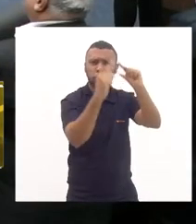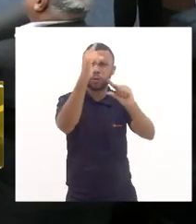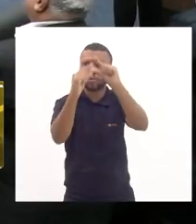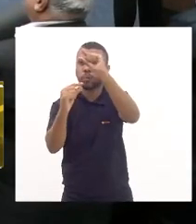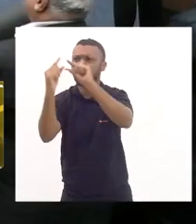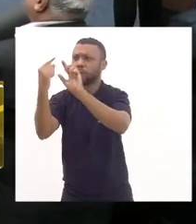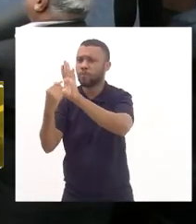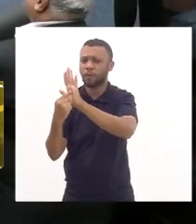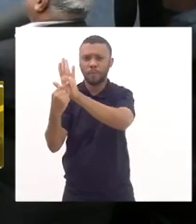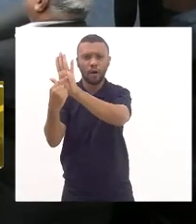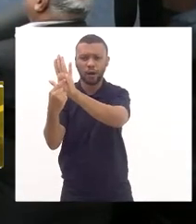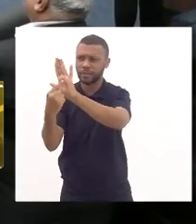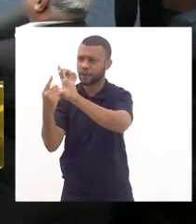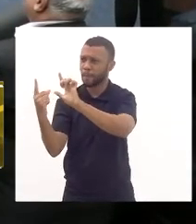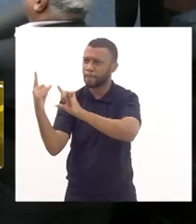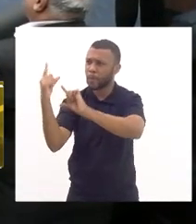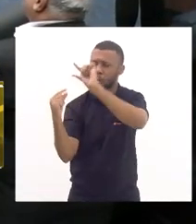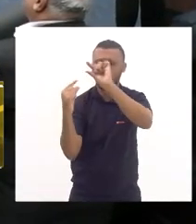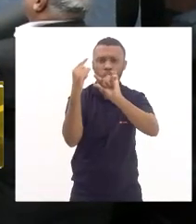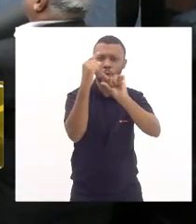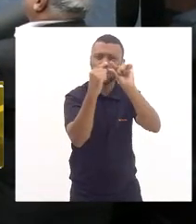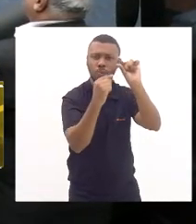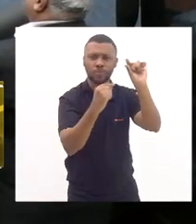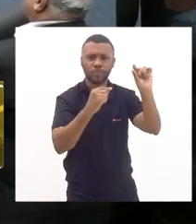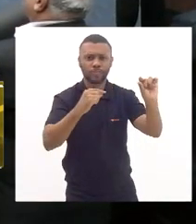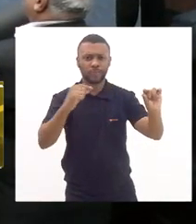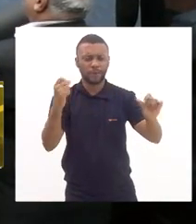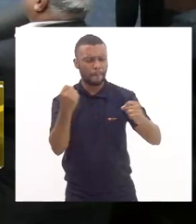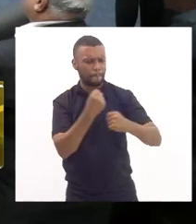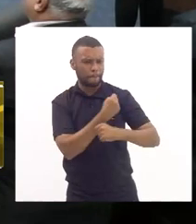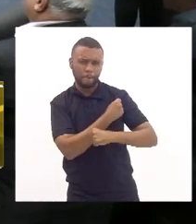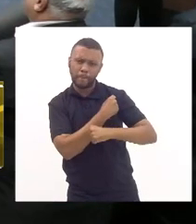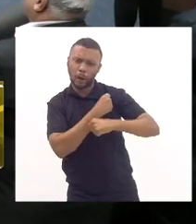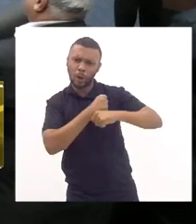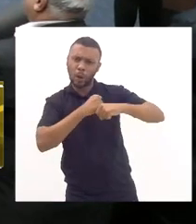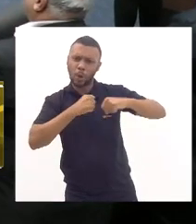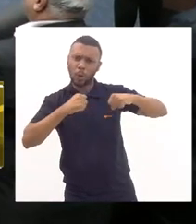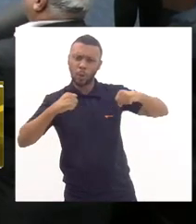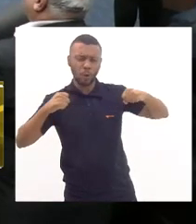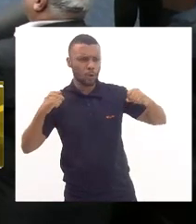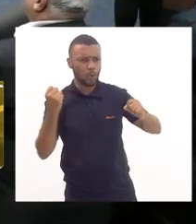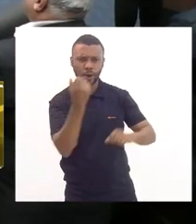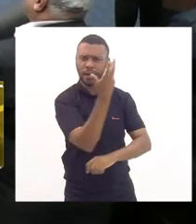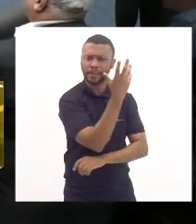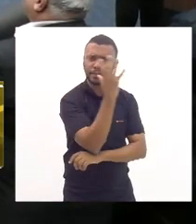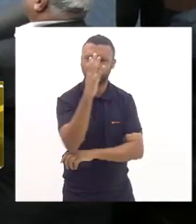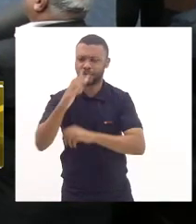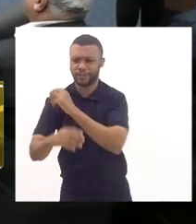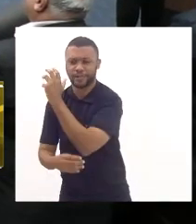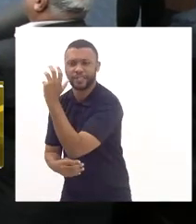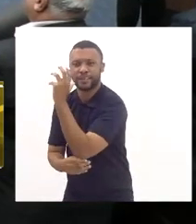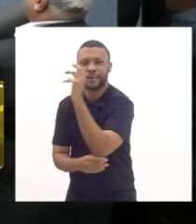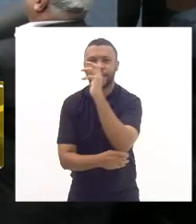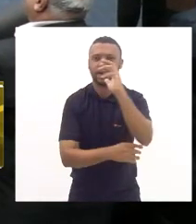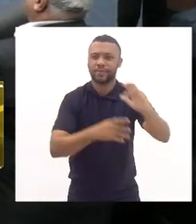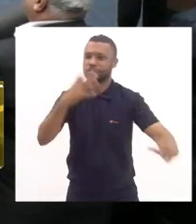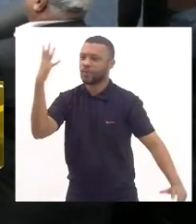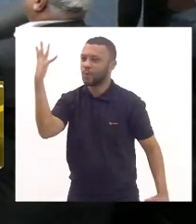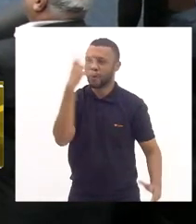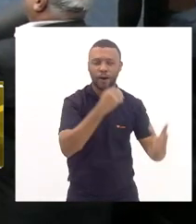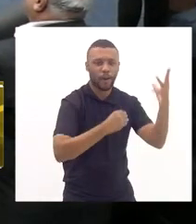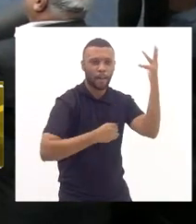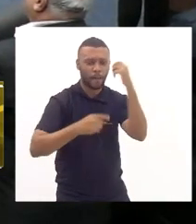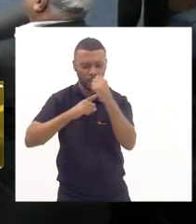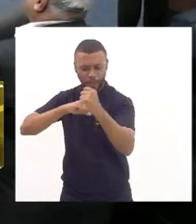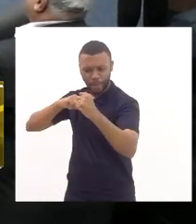do cruzeiro resplandece. Gigante pela própria natureza, és bela, és